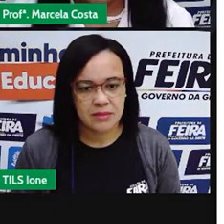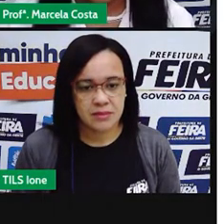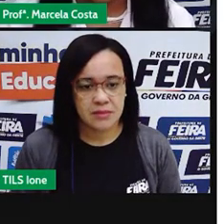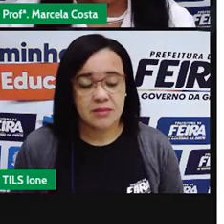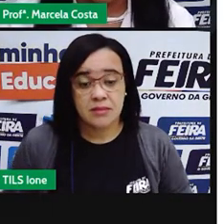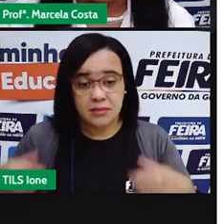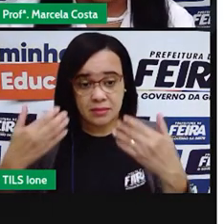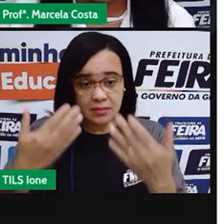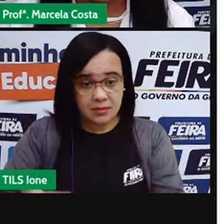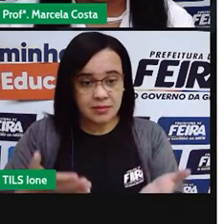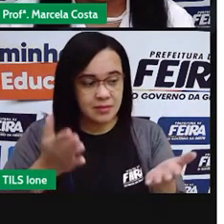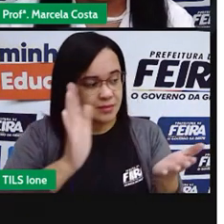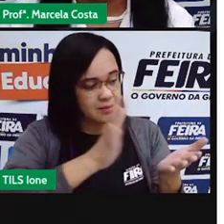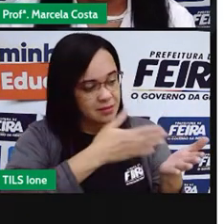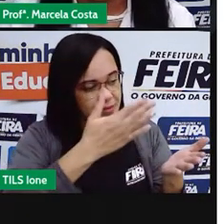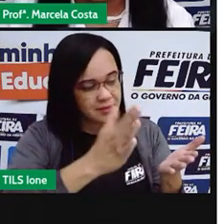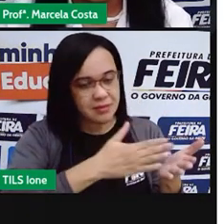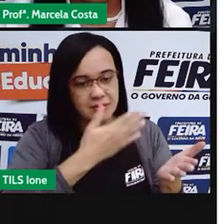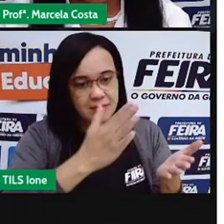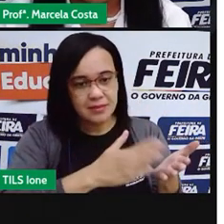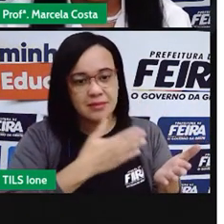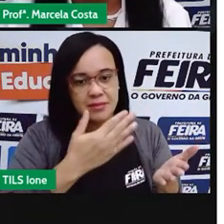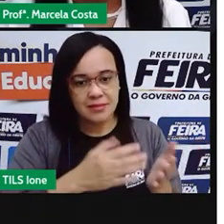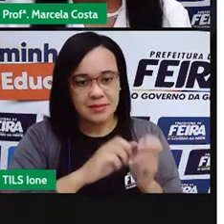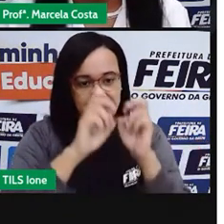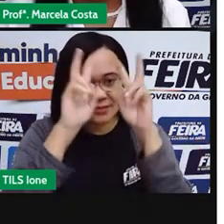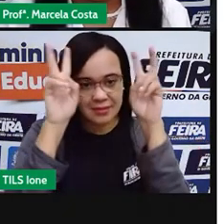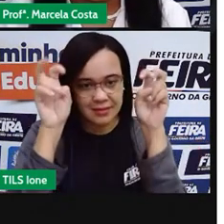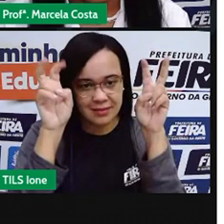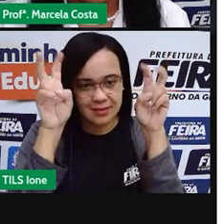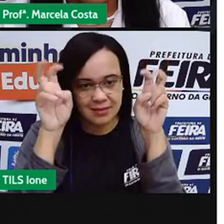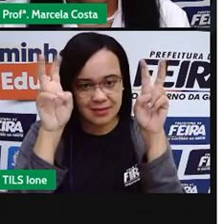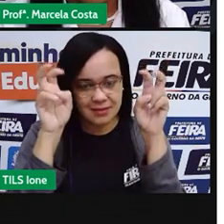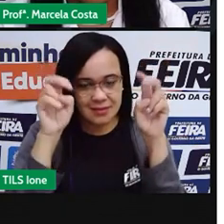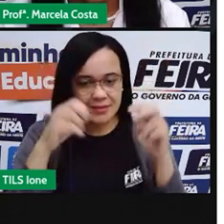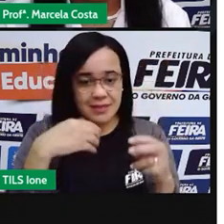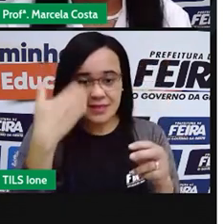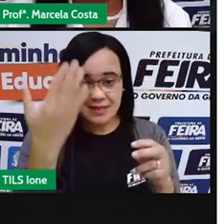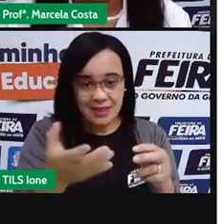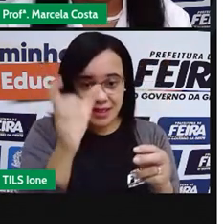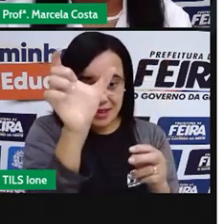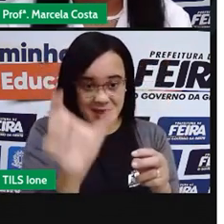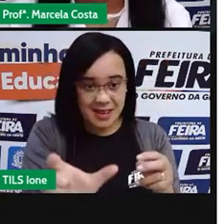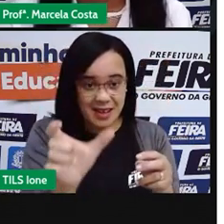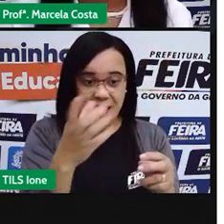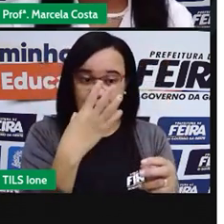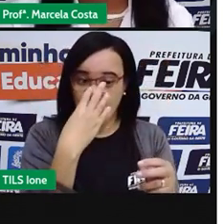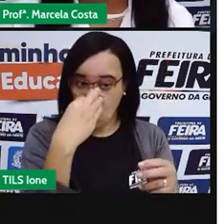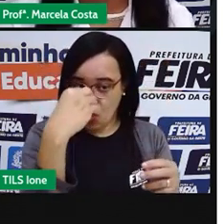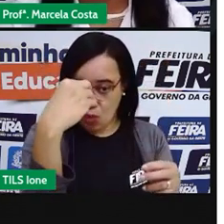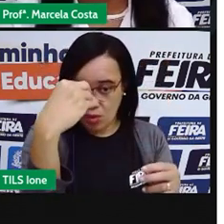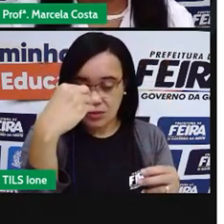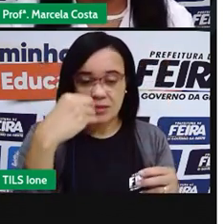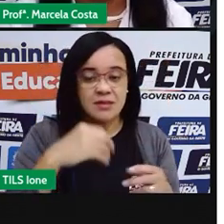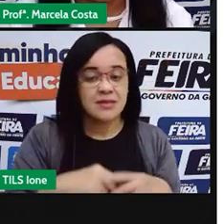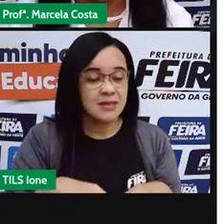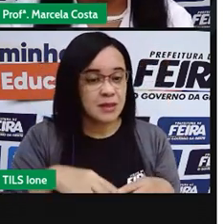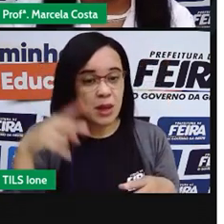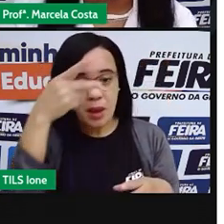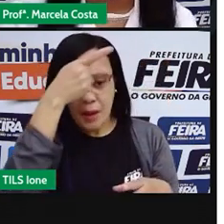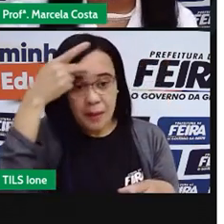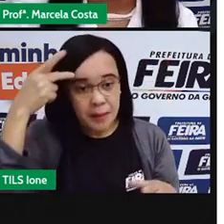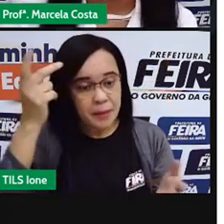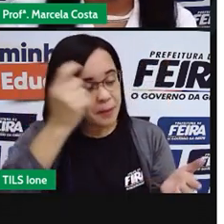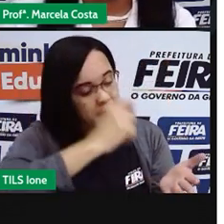Nesse livro, que o título é Este é o Lobo, e o autor, a pessoa que